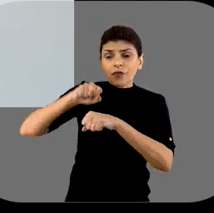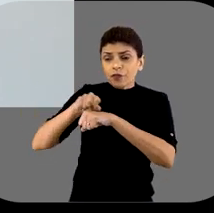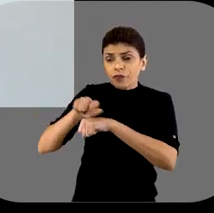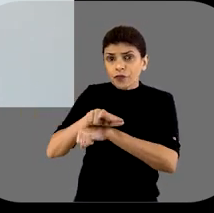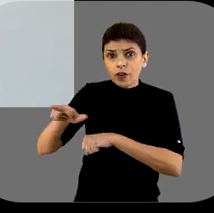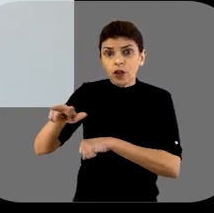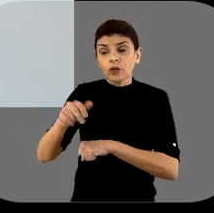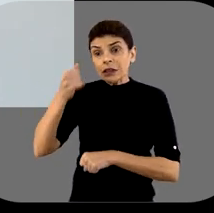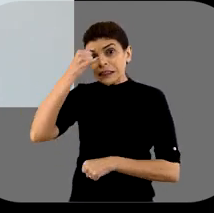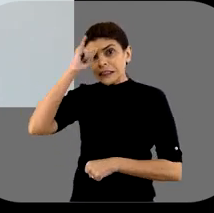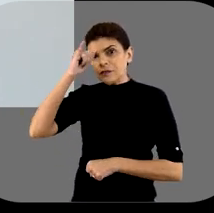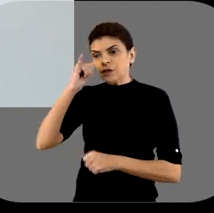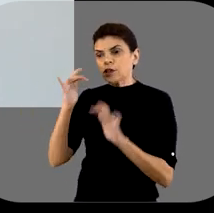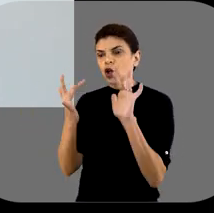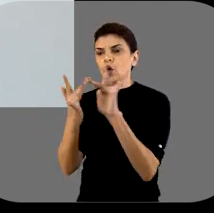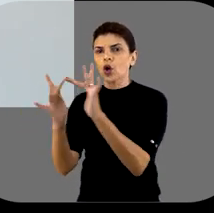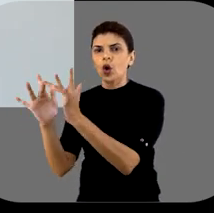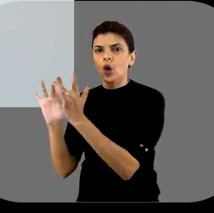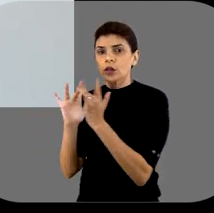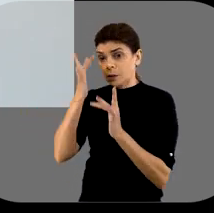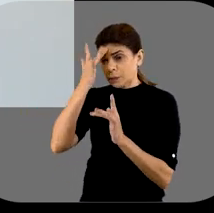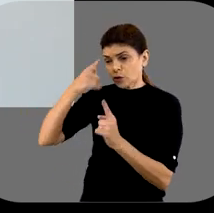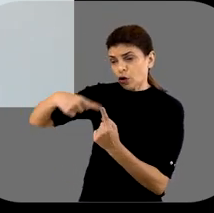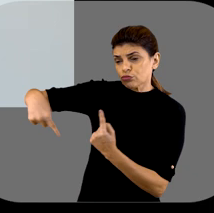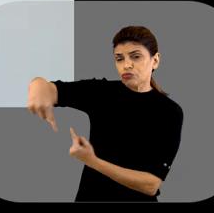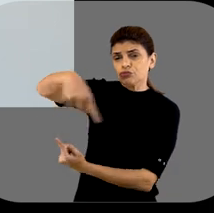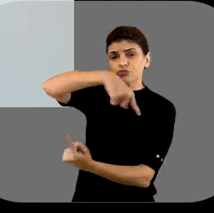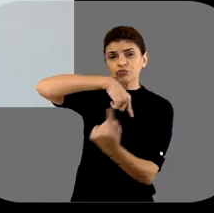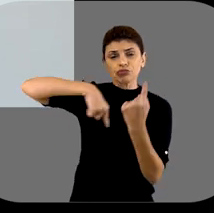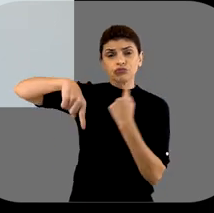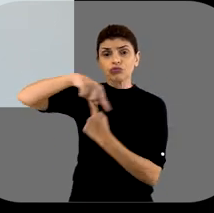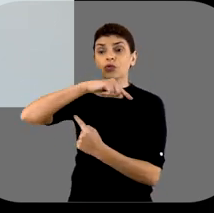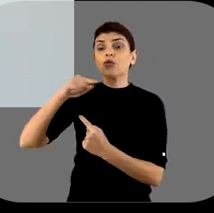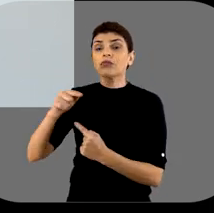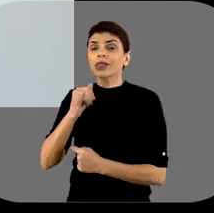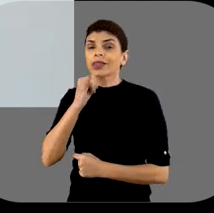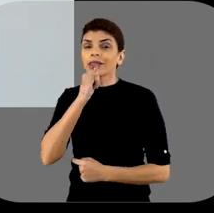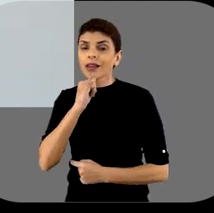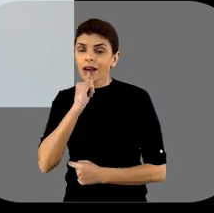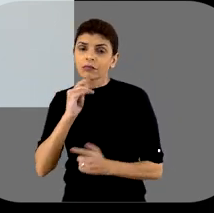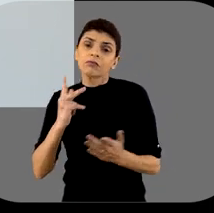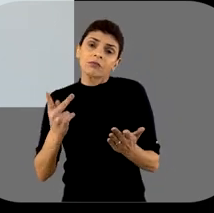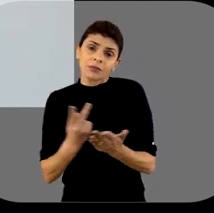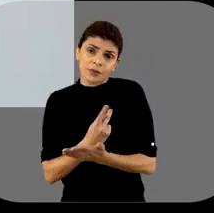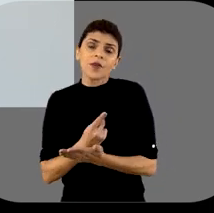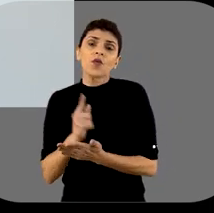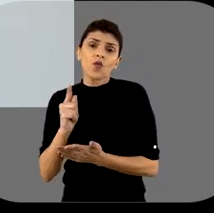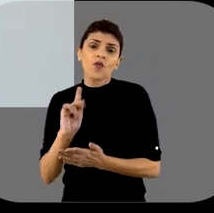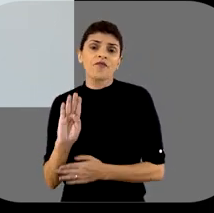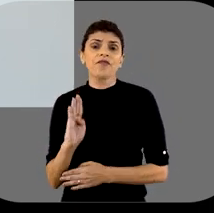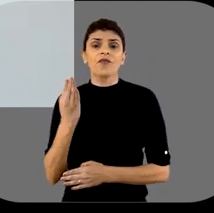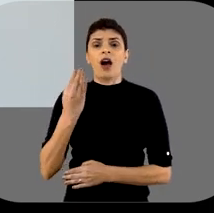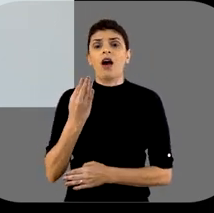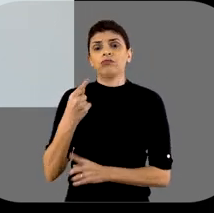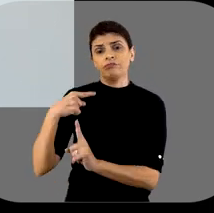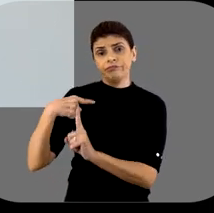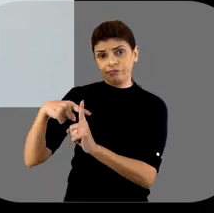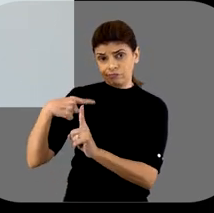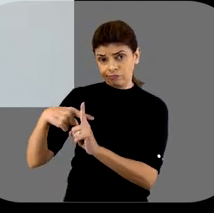quanto menor for a circulação, maior a possibilidade desse teste dar um falso positivo. E aí a